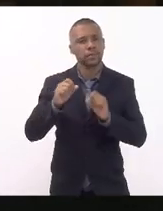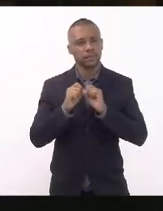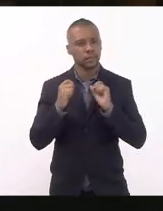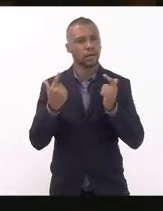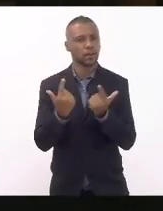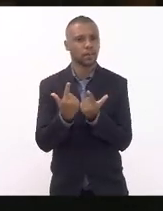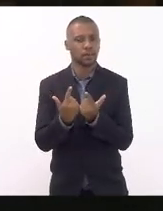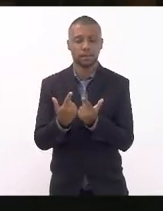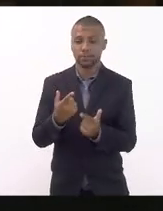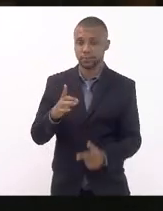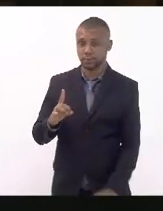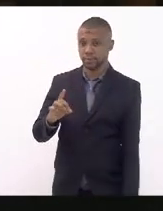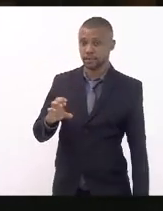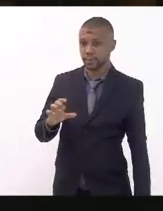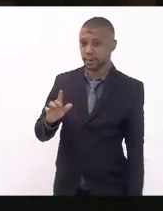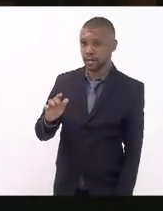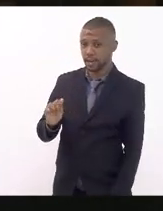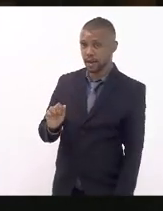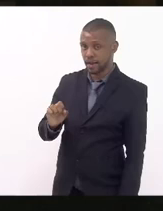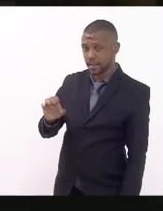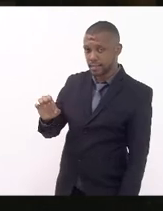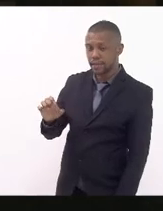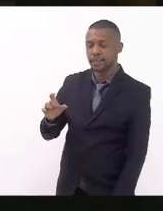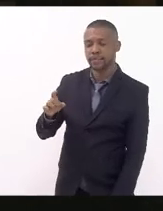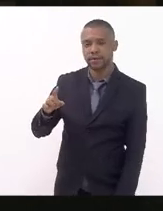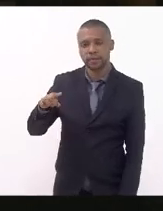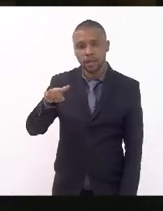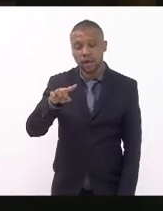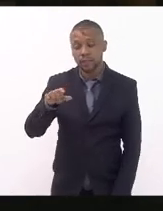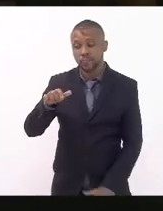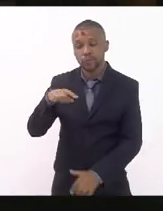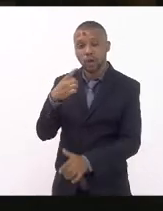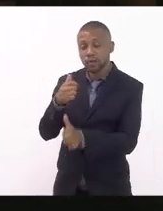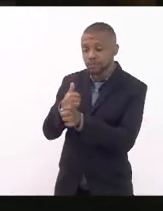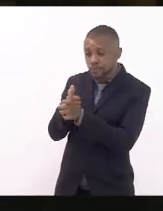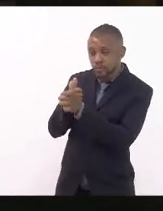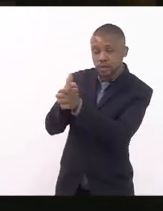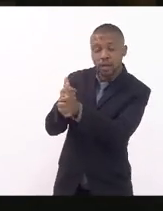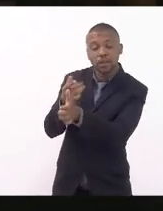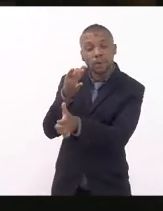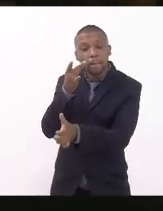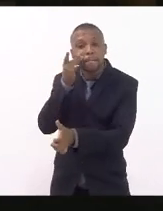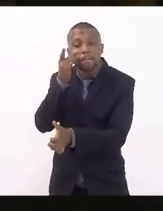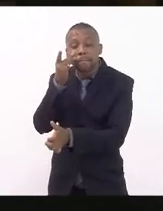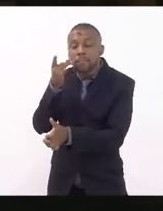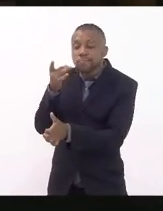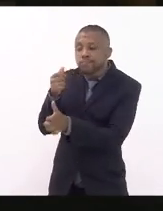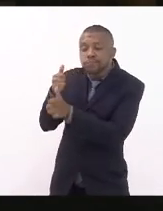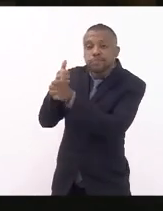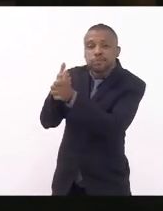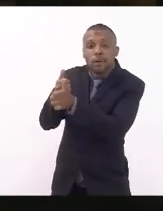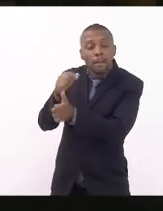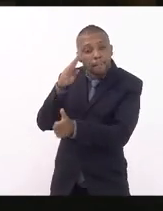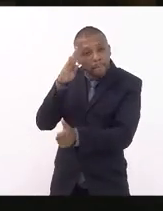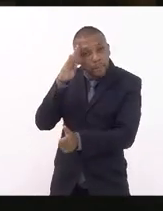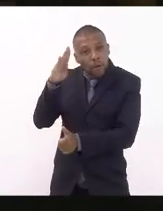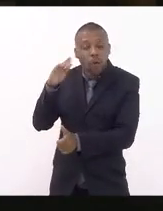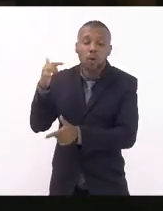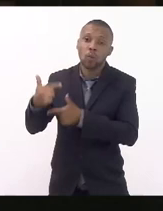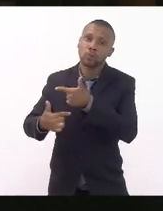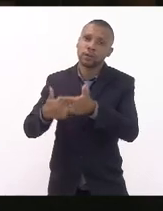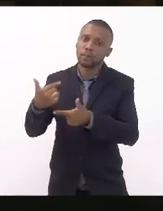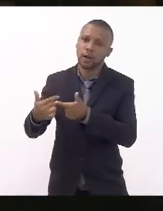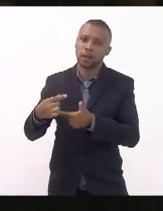O Degase, senhor presidente, senhoras deputadas, acompanhamos de muito perto, em especial com o trabalho